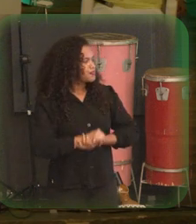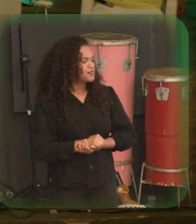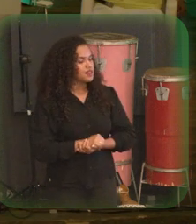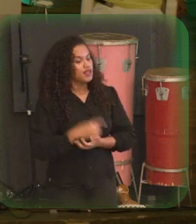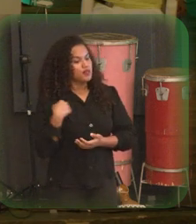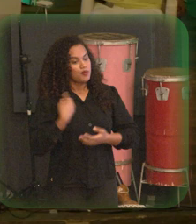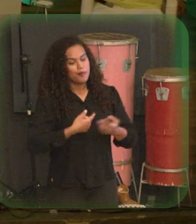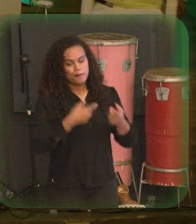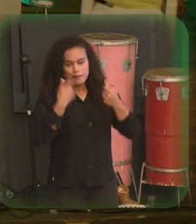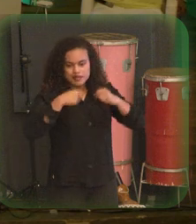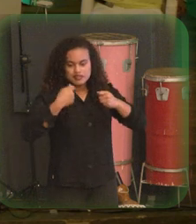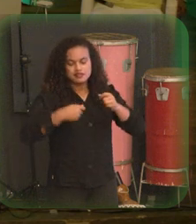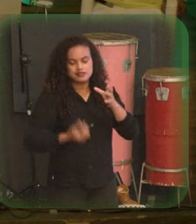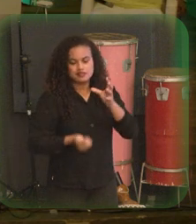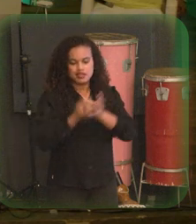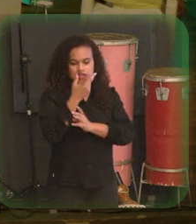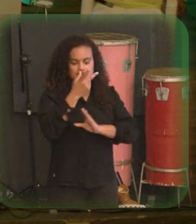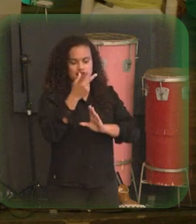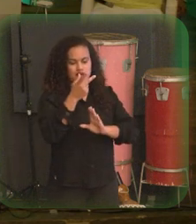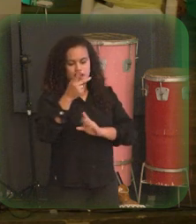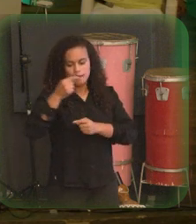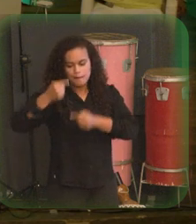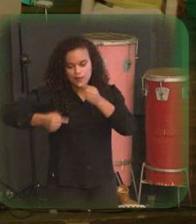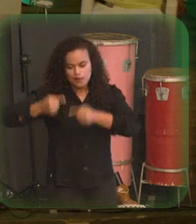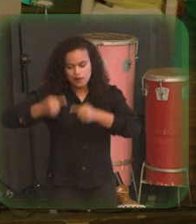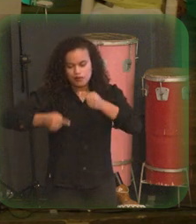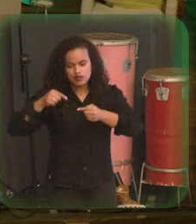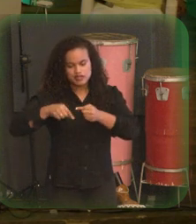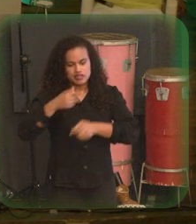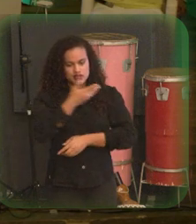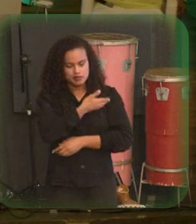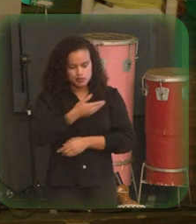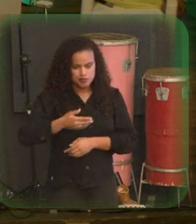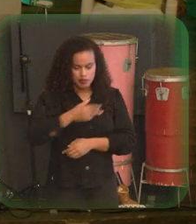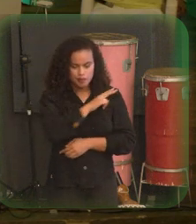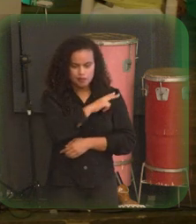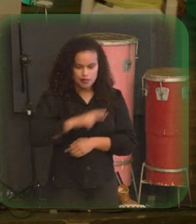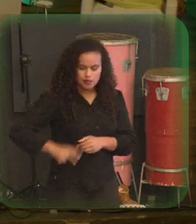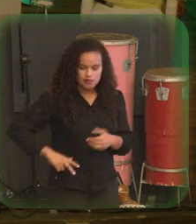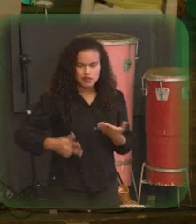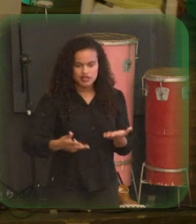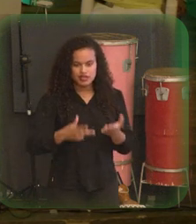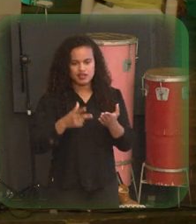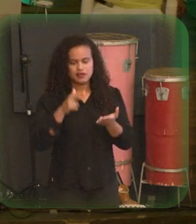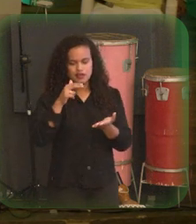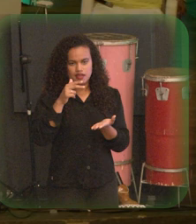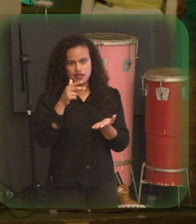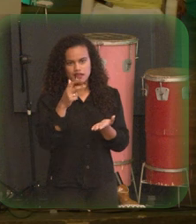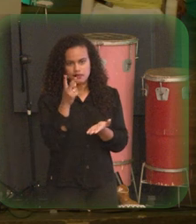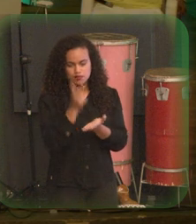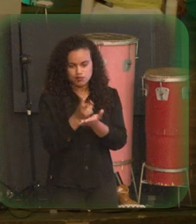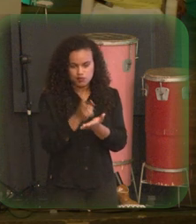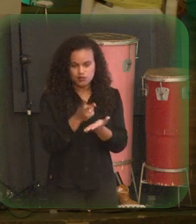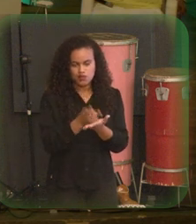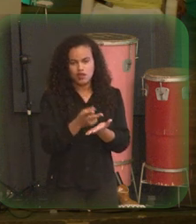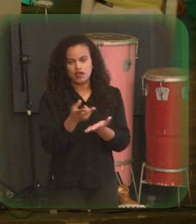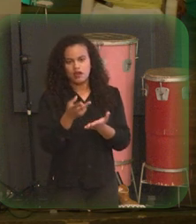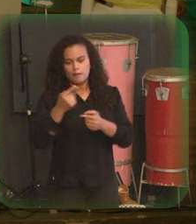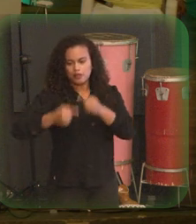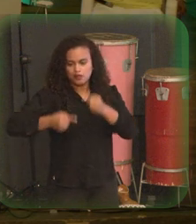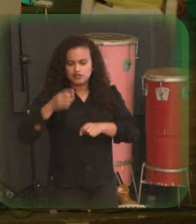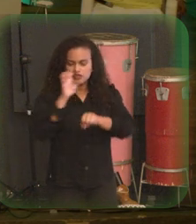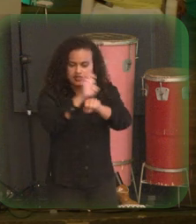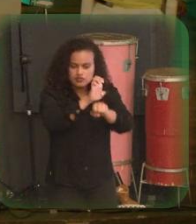fato, construir políticas públicas permanentes, política de Estado, aquela política que